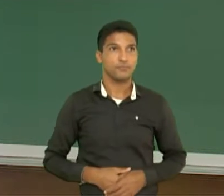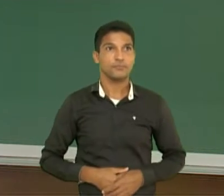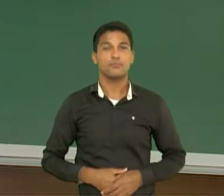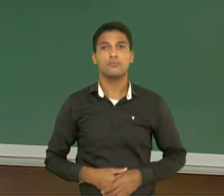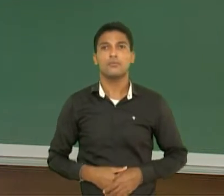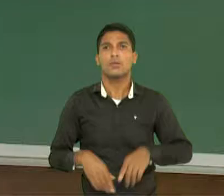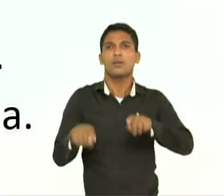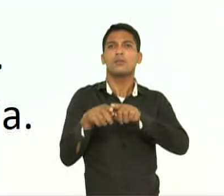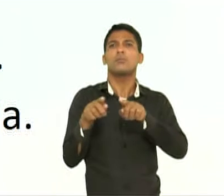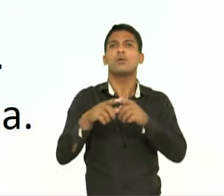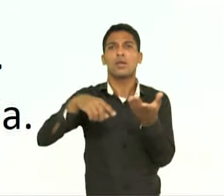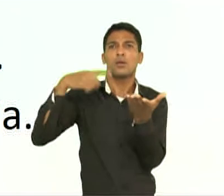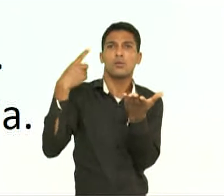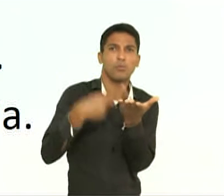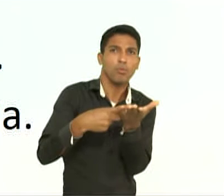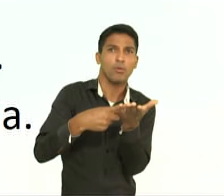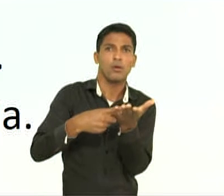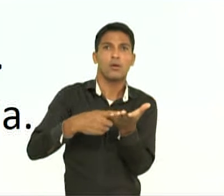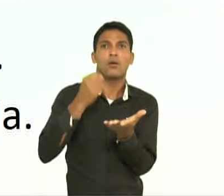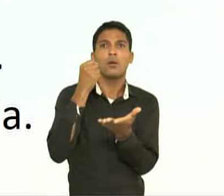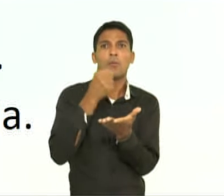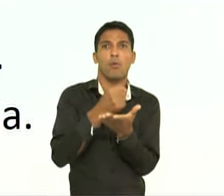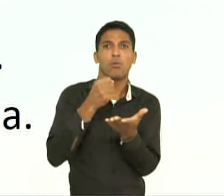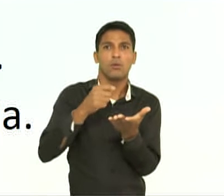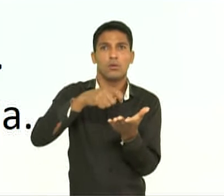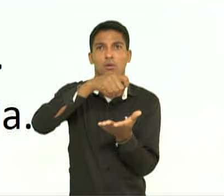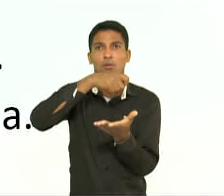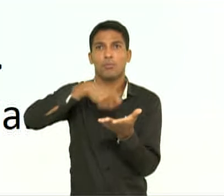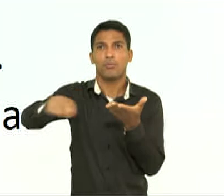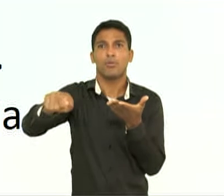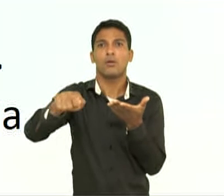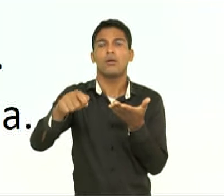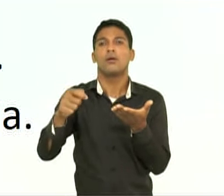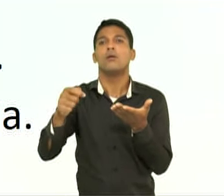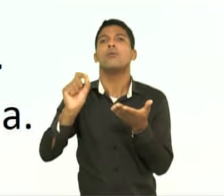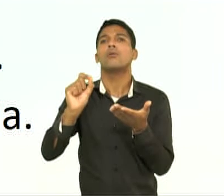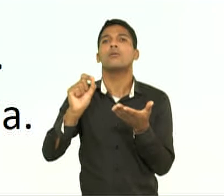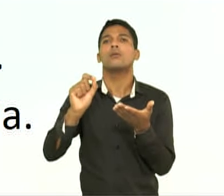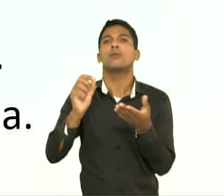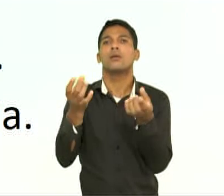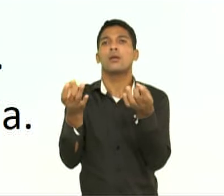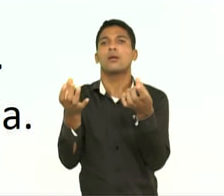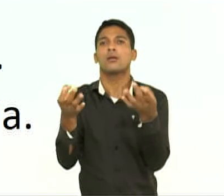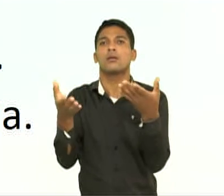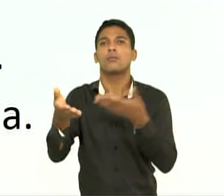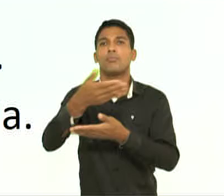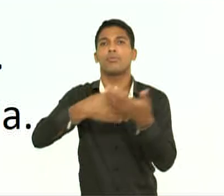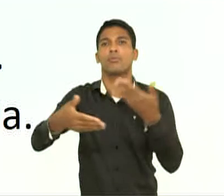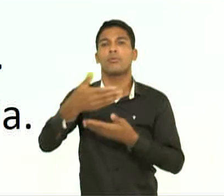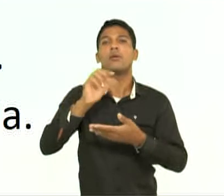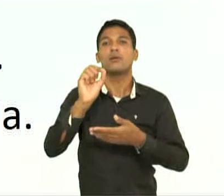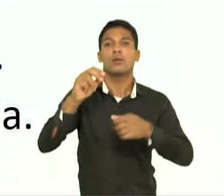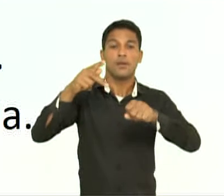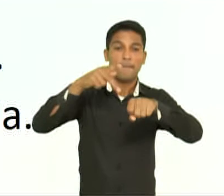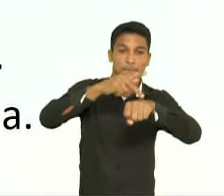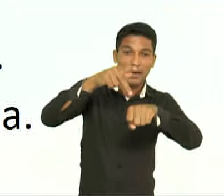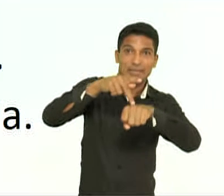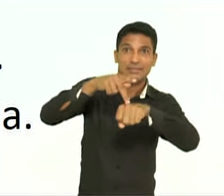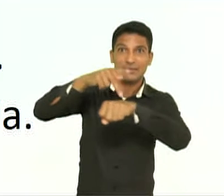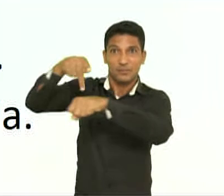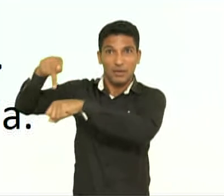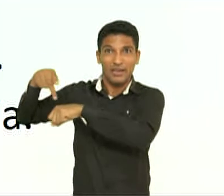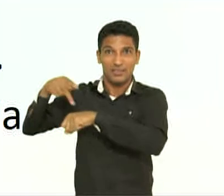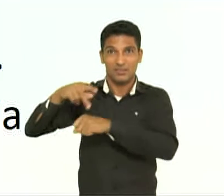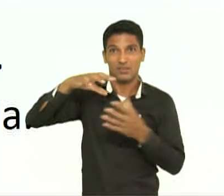de livre comércio, têm o objetivo de ampliar o comércio entre os países membros e buscar soluções para